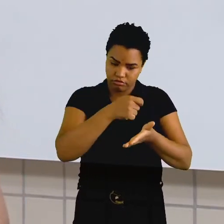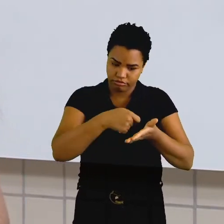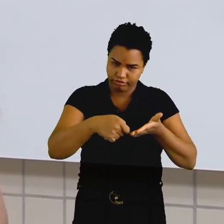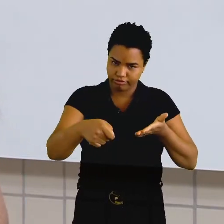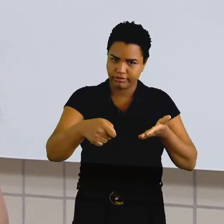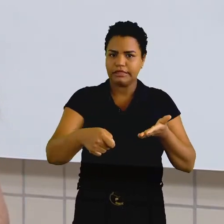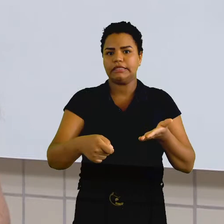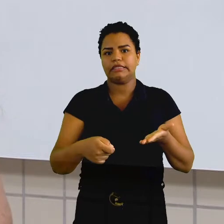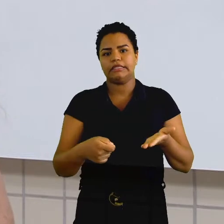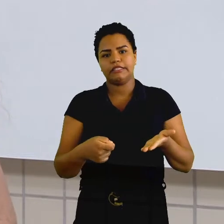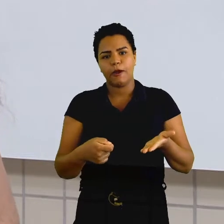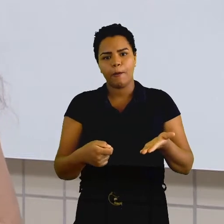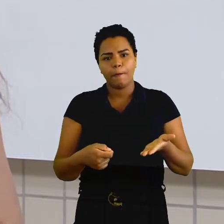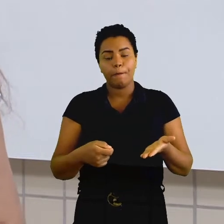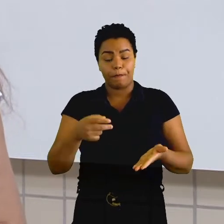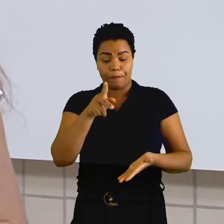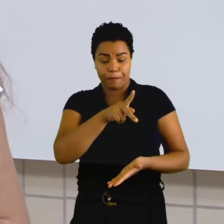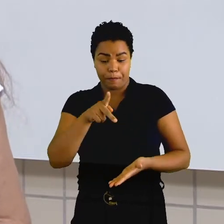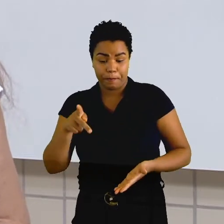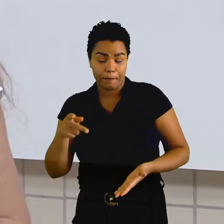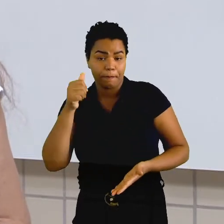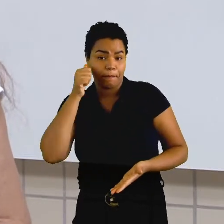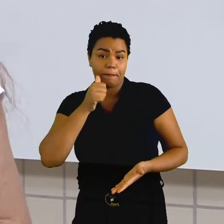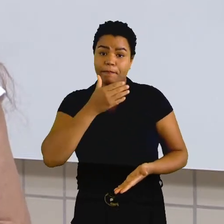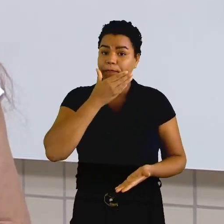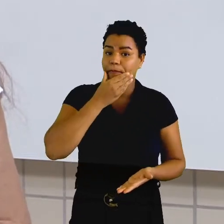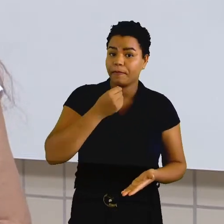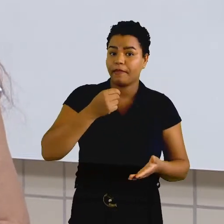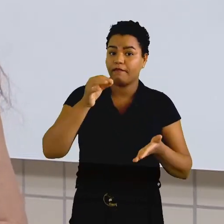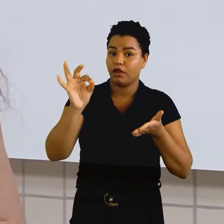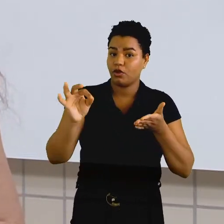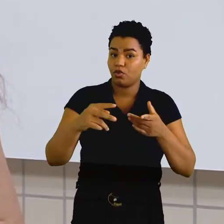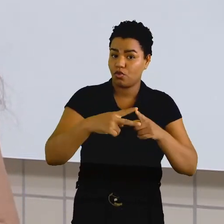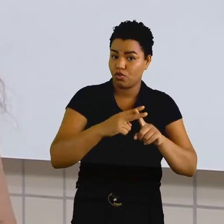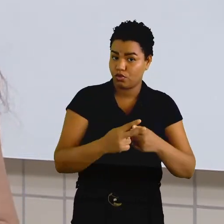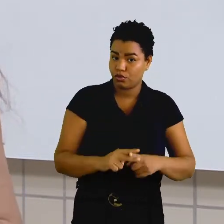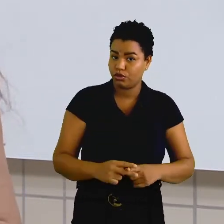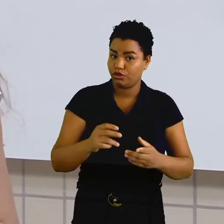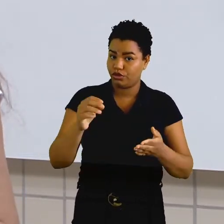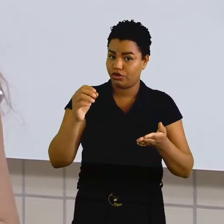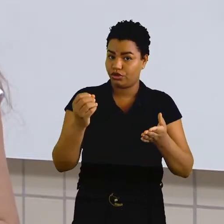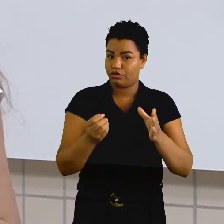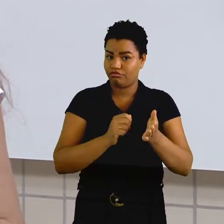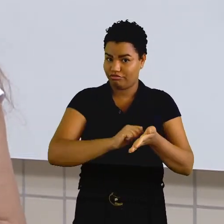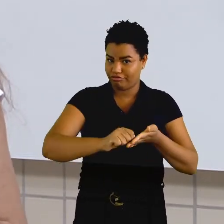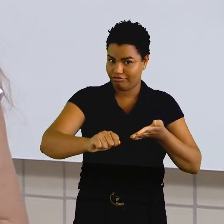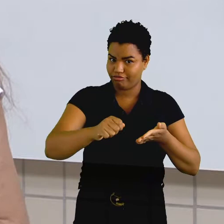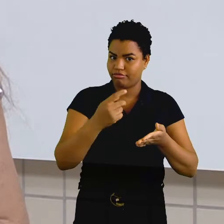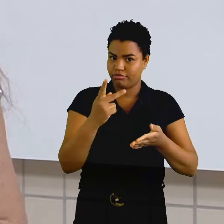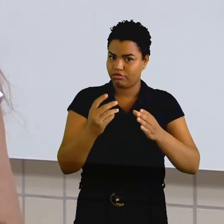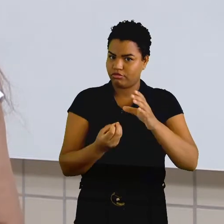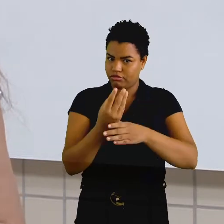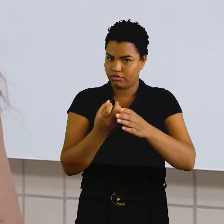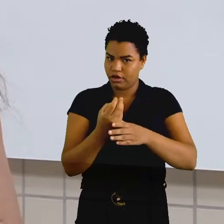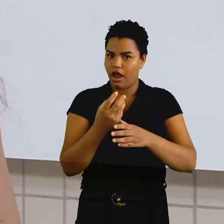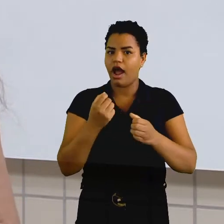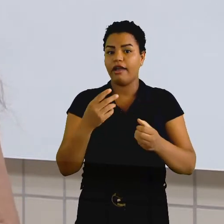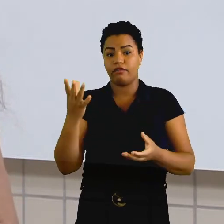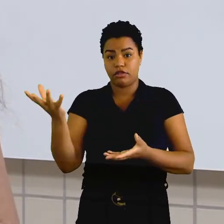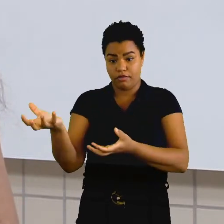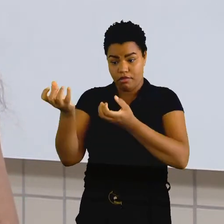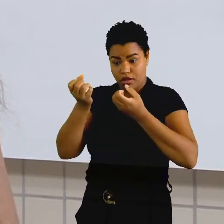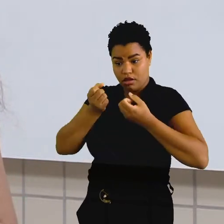professora irá corrigir a sua produção e quando você recebê-la de volta, você pode colocar na pasta. Ou se